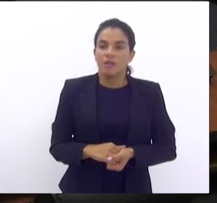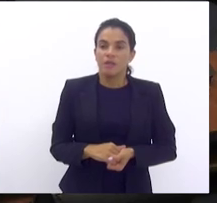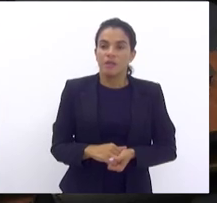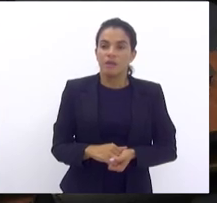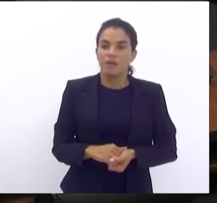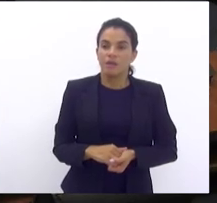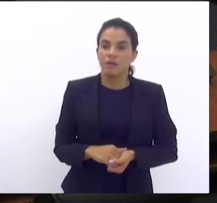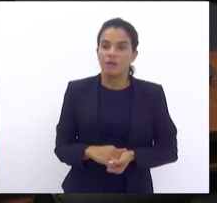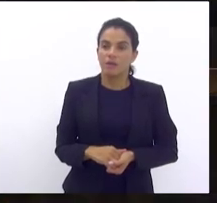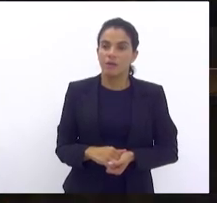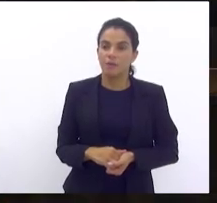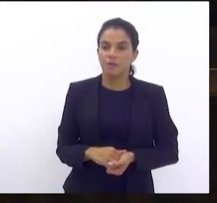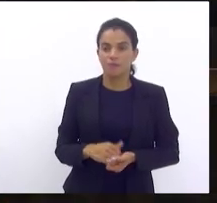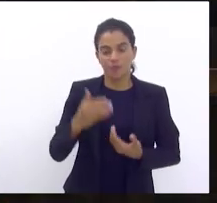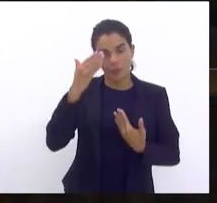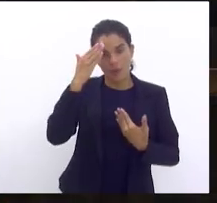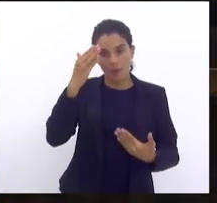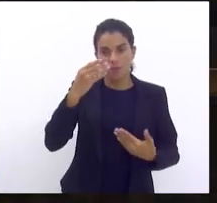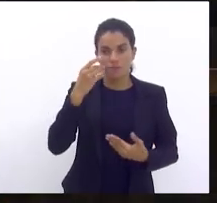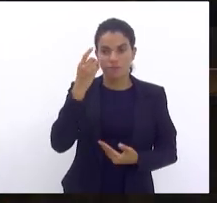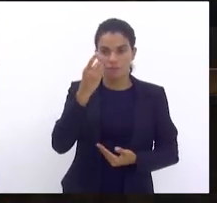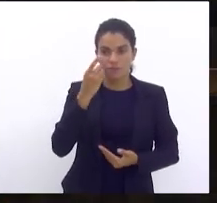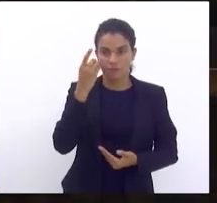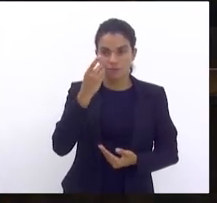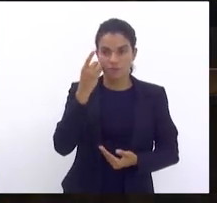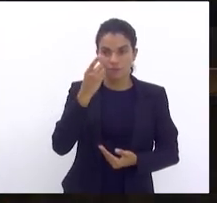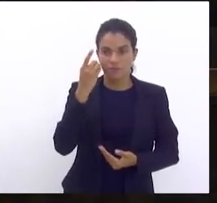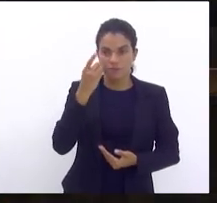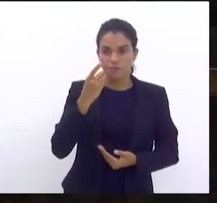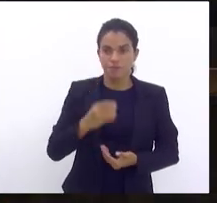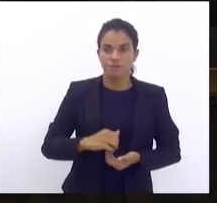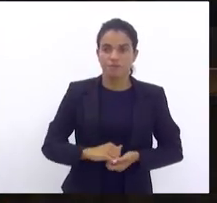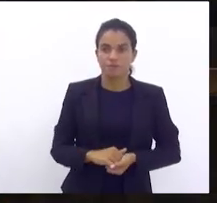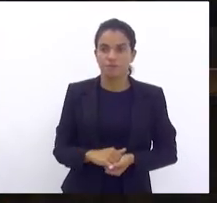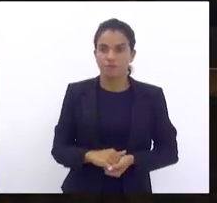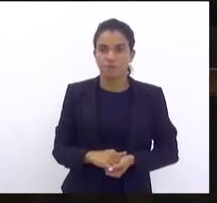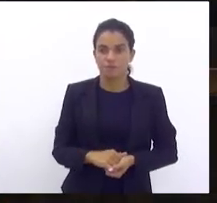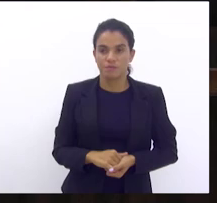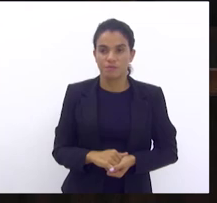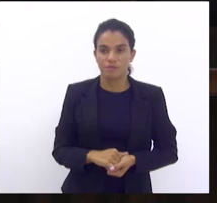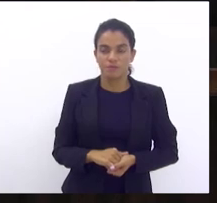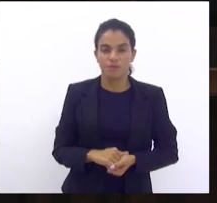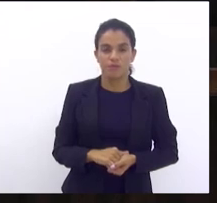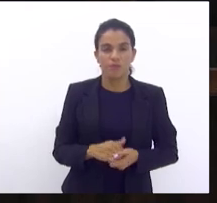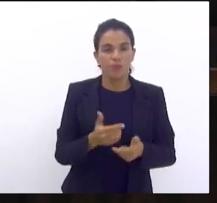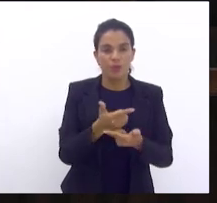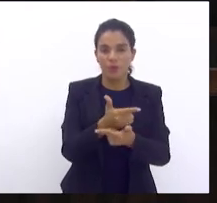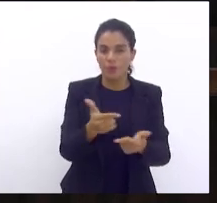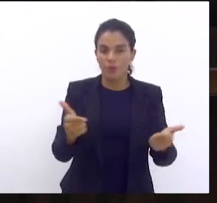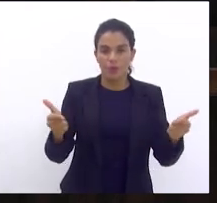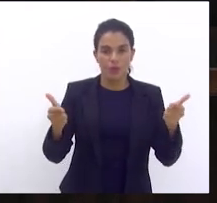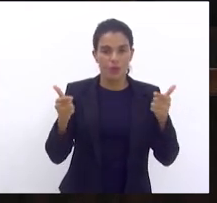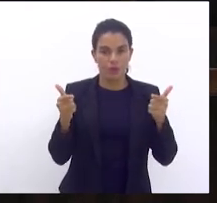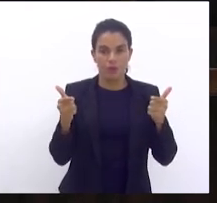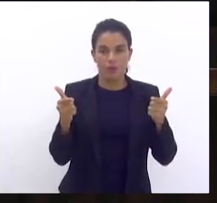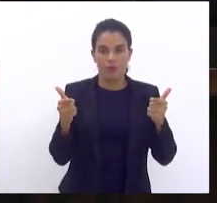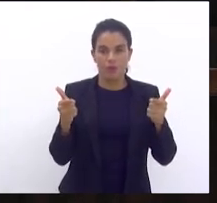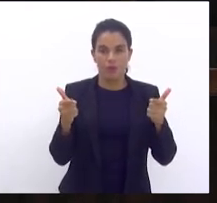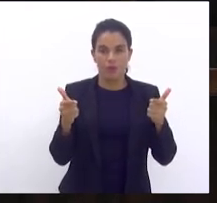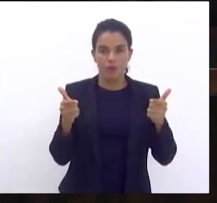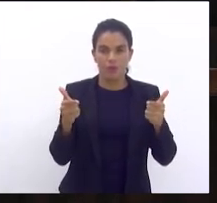Presidente Muito obrigado Deputado tand viira não havendo